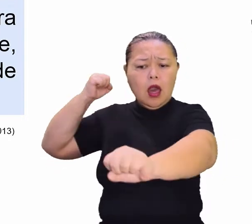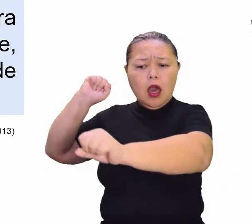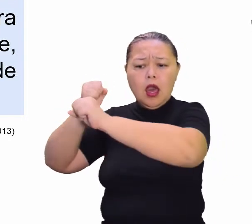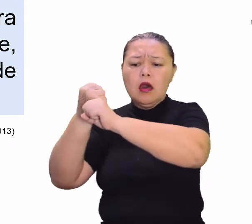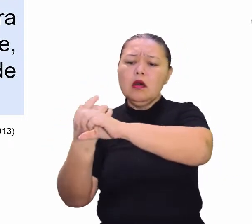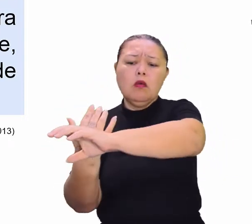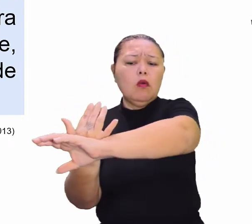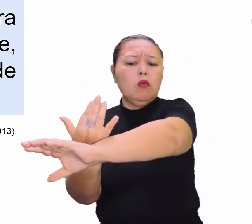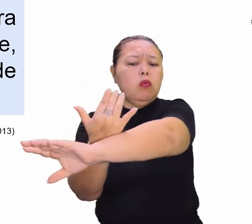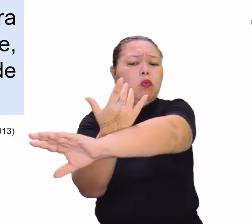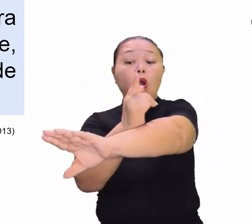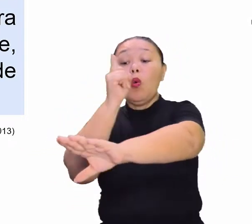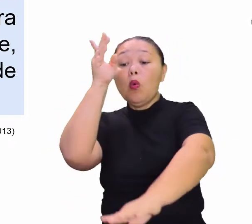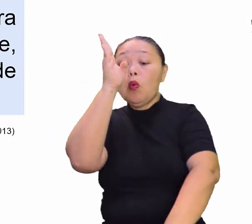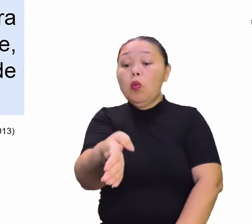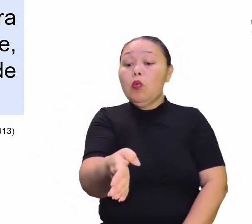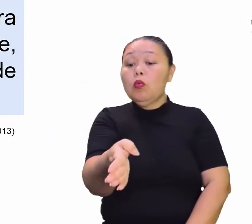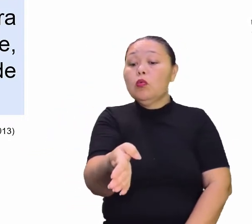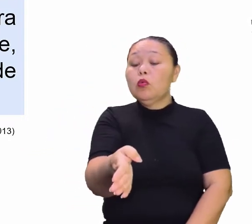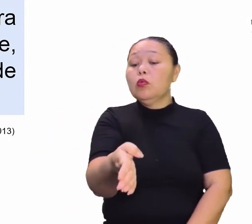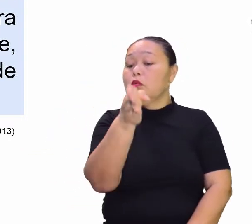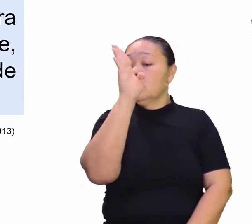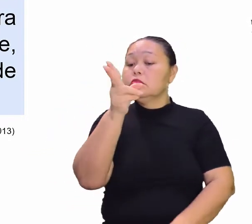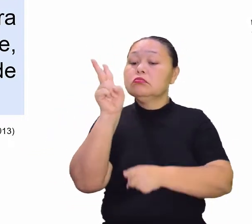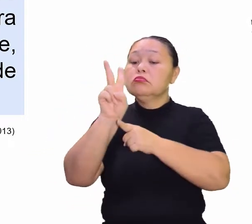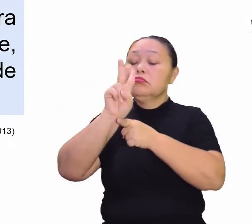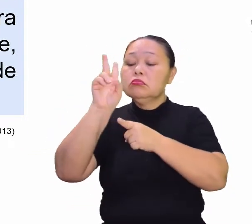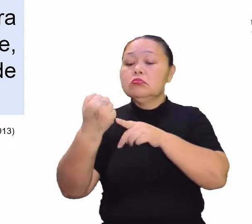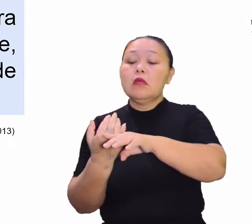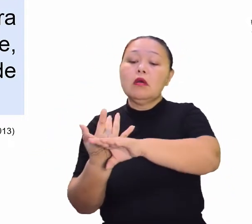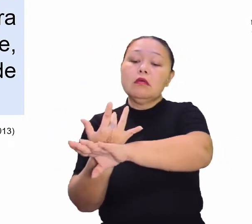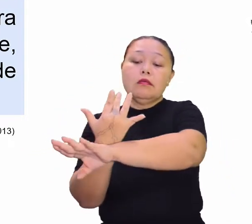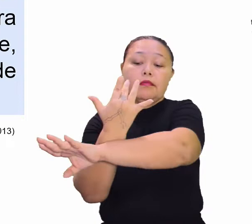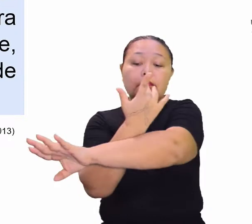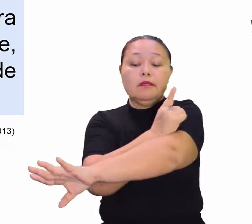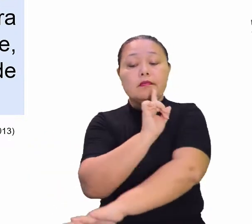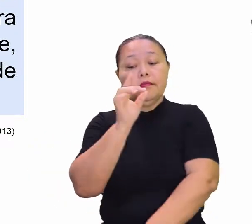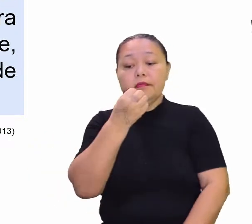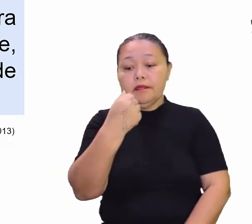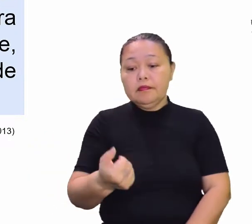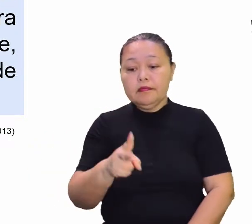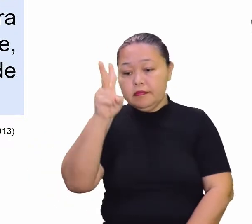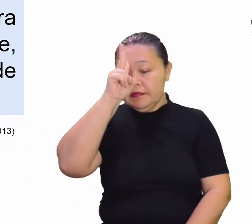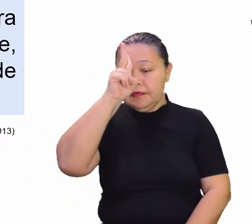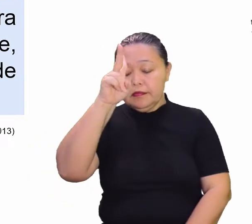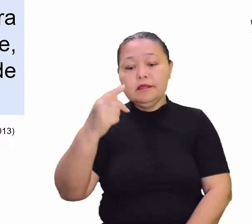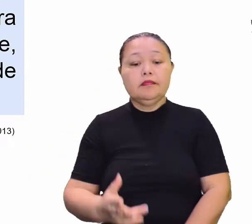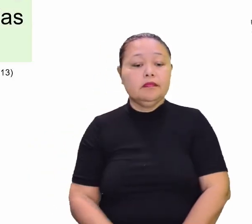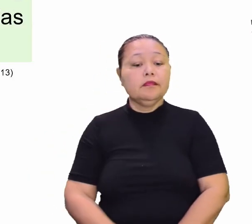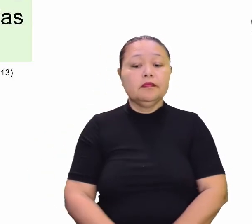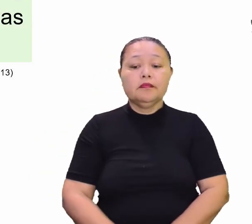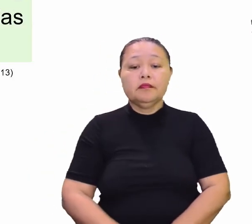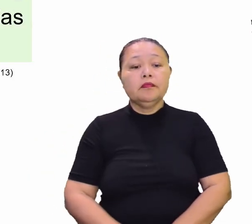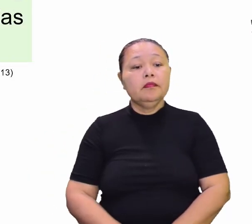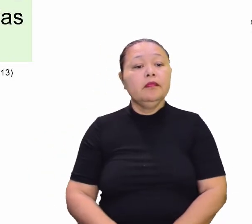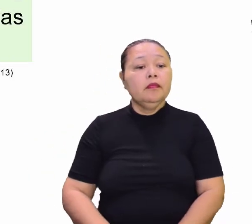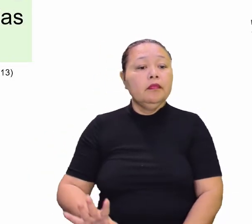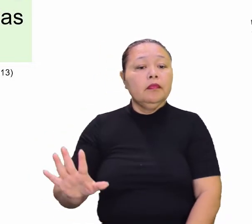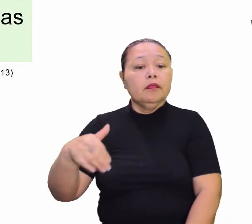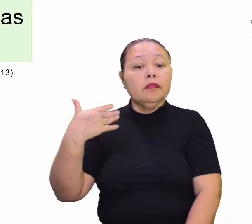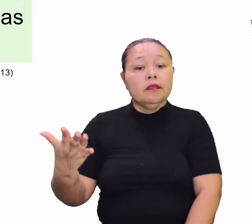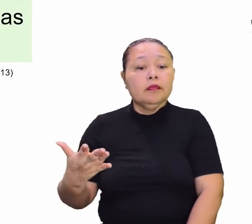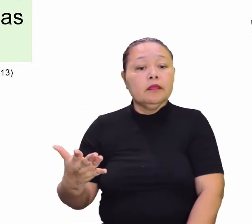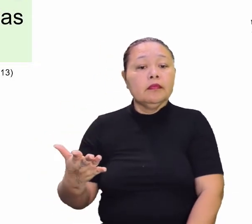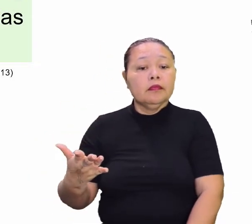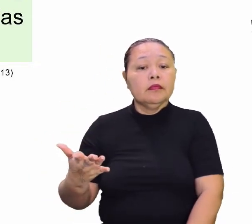terra, plantando uma única cultura. A monocultura. Monocultura, muito bem. Muito bem, Rogério. Bom lembrar o aluno, né? Sim. Por